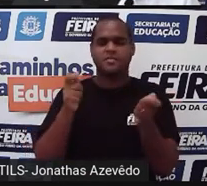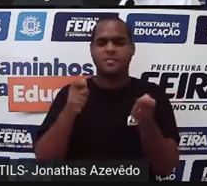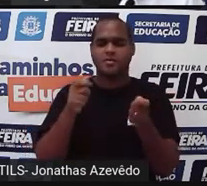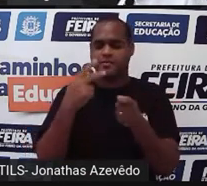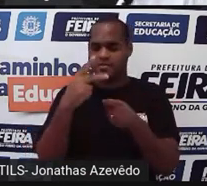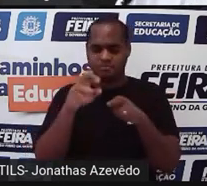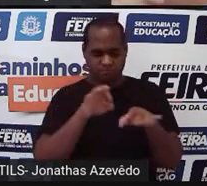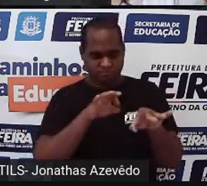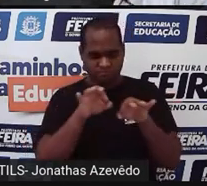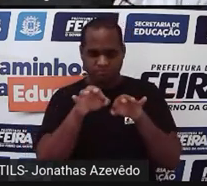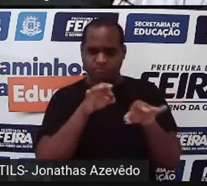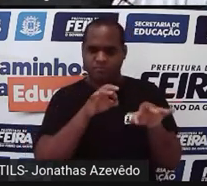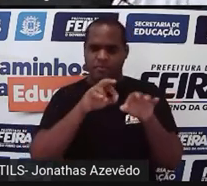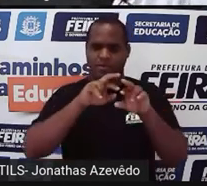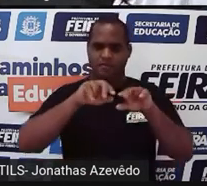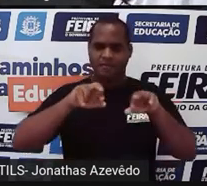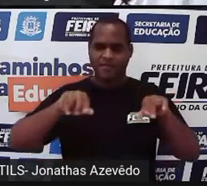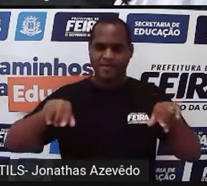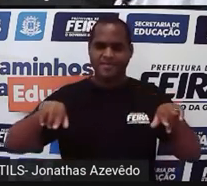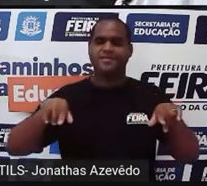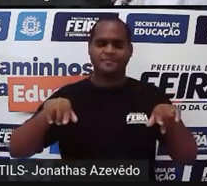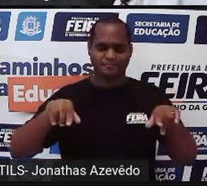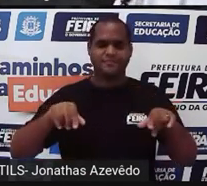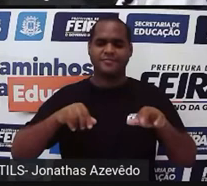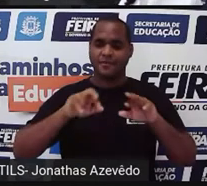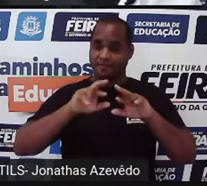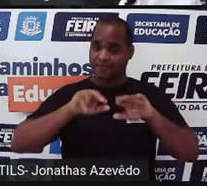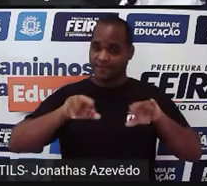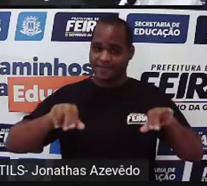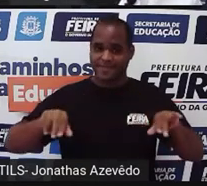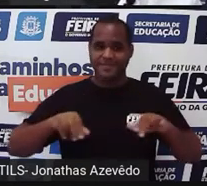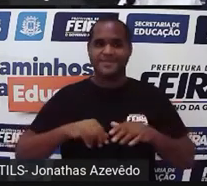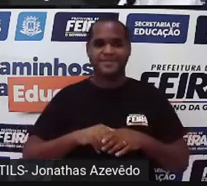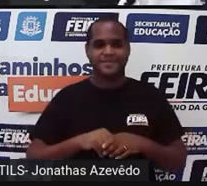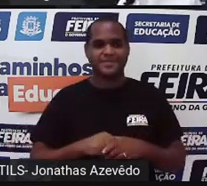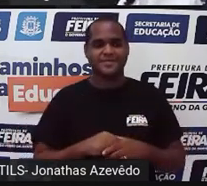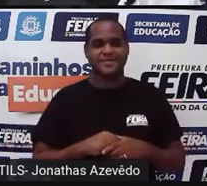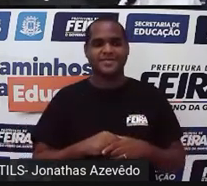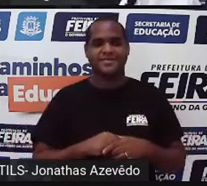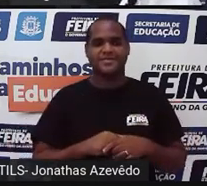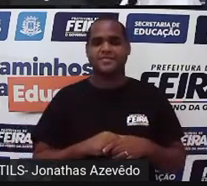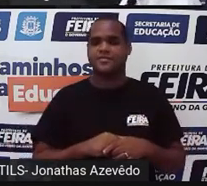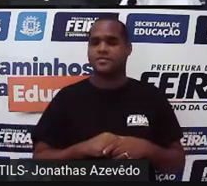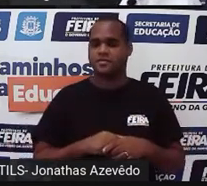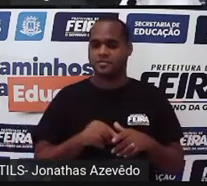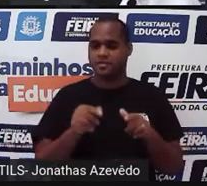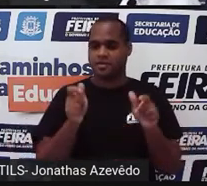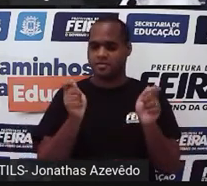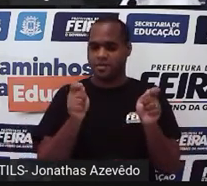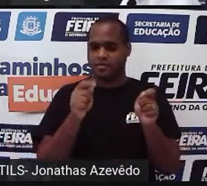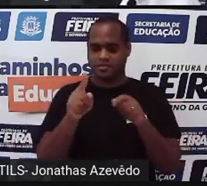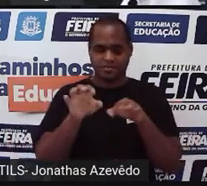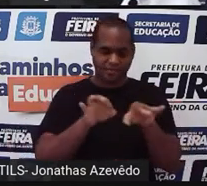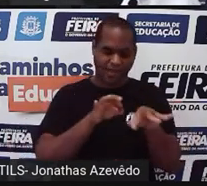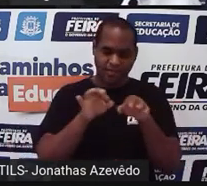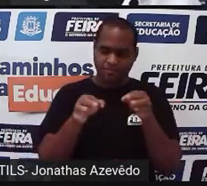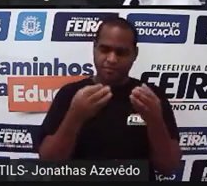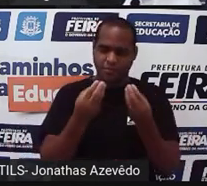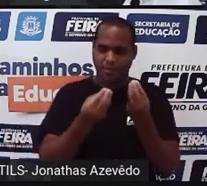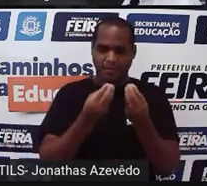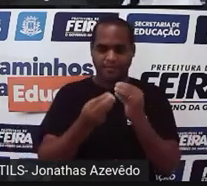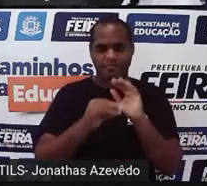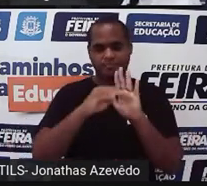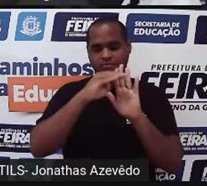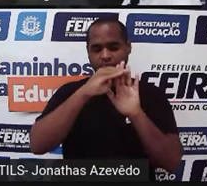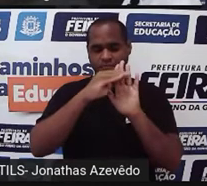organizar de várias maneiras, várias, tá bom? A gente pode organizar aquilo ali através de uma